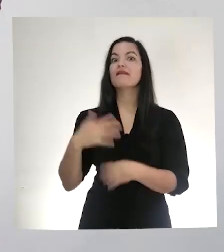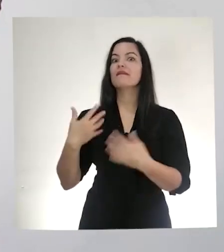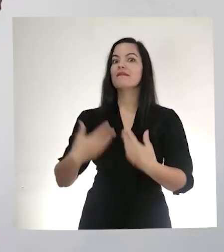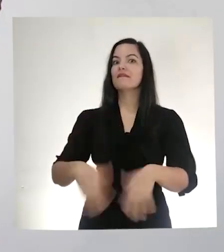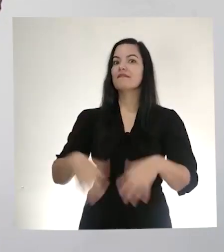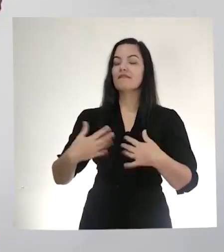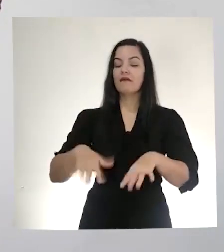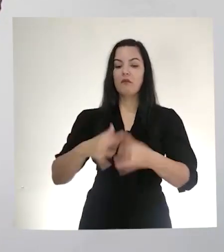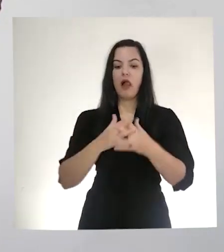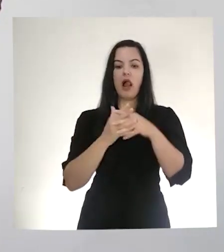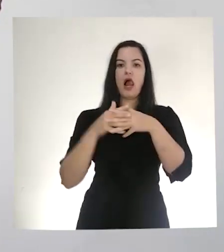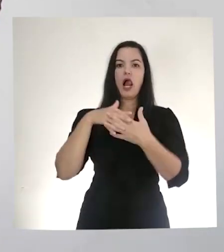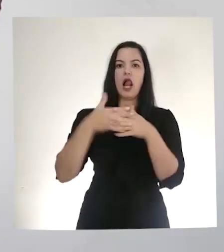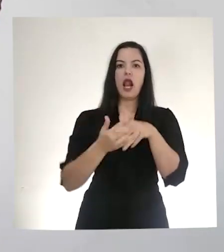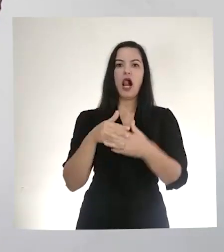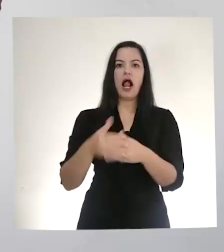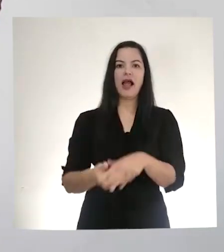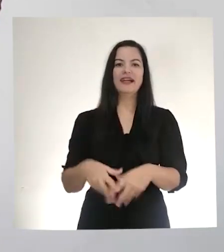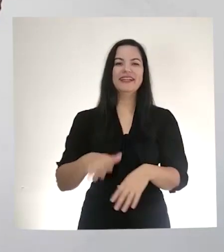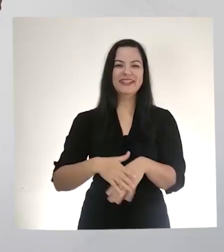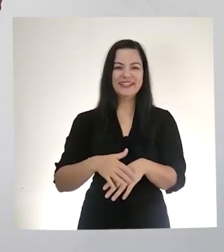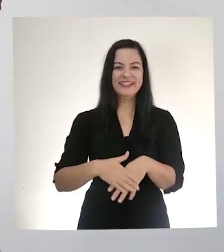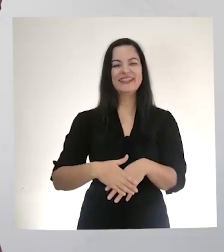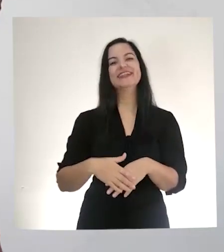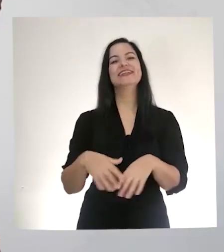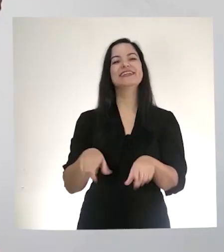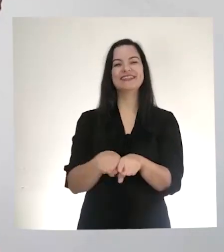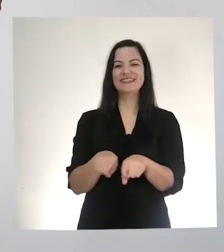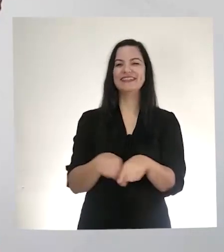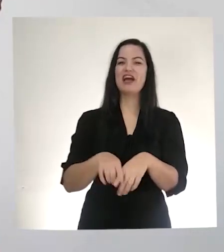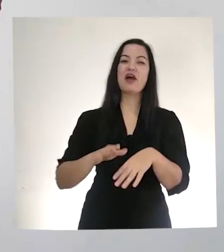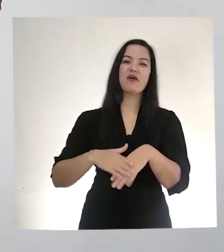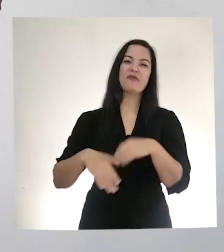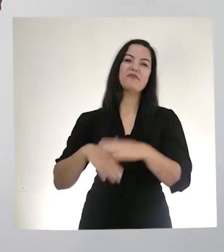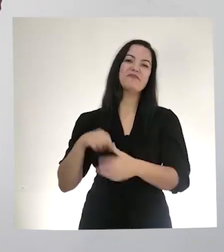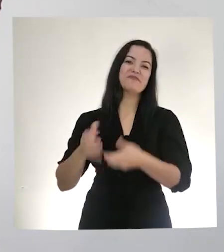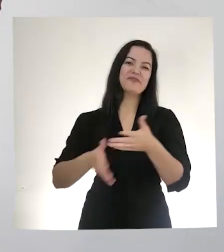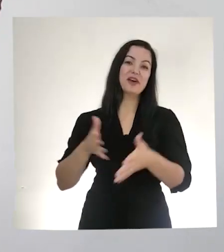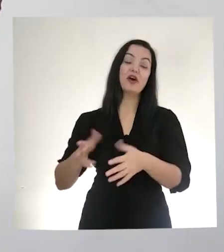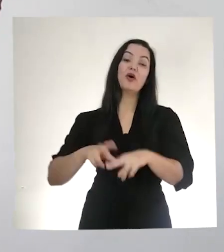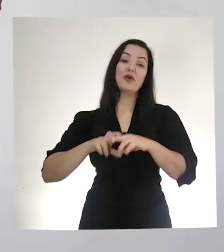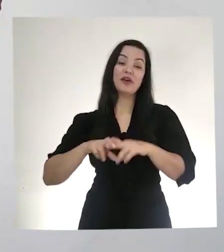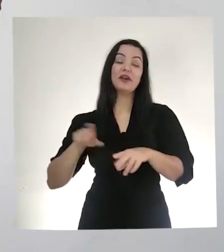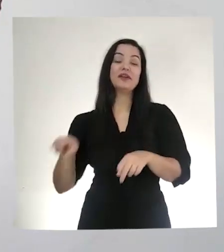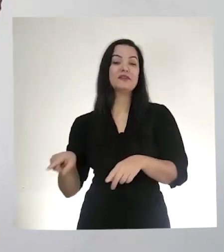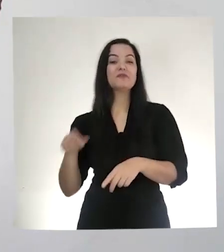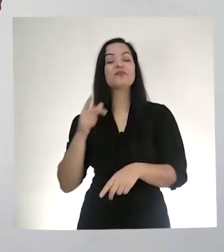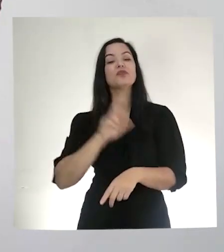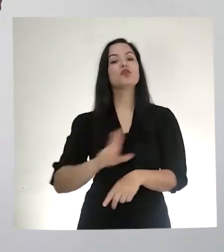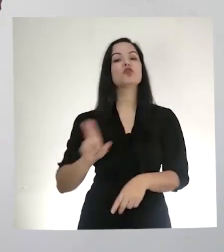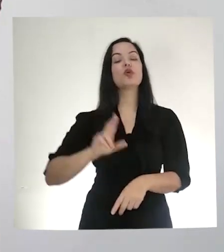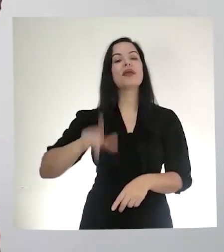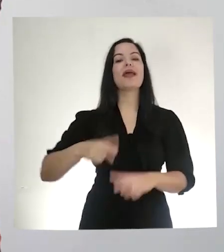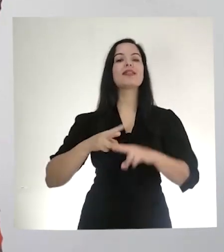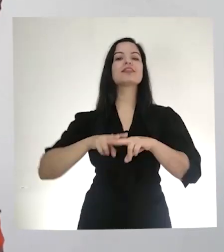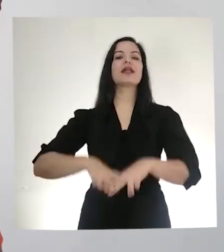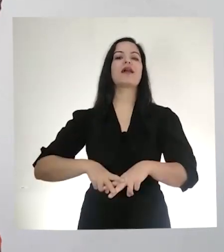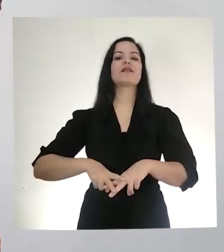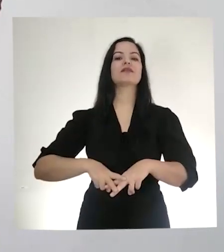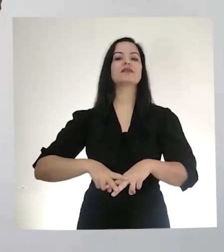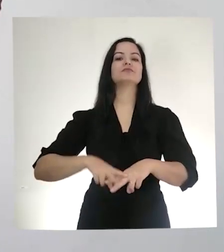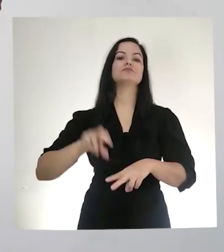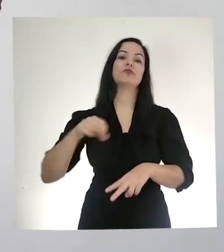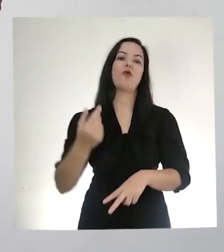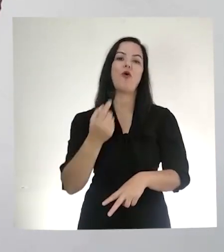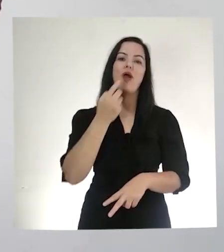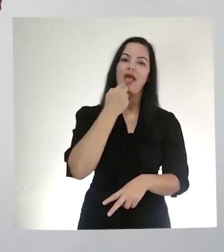Vai enrolar totalmente. É por isso que são chamadas de trava-línguas. Elas surgiram em um